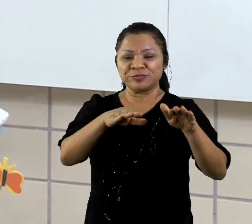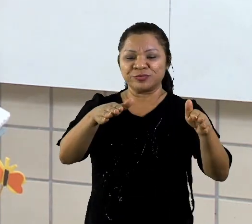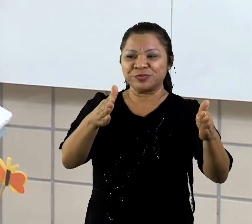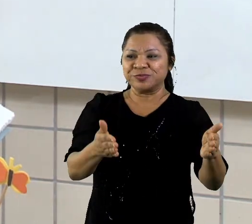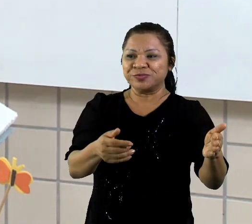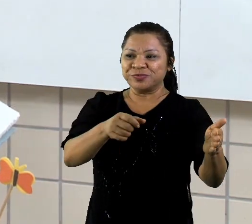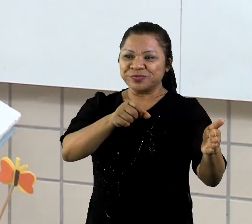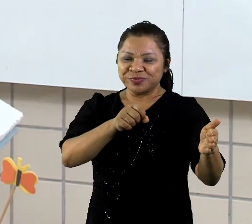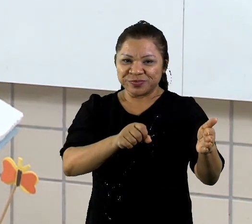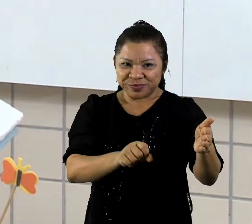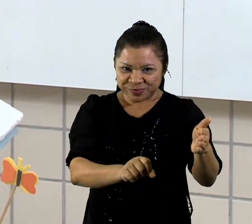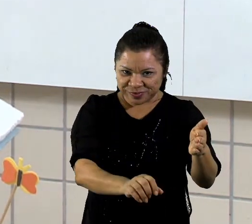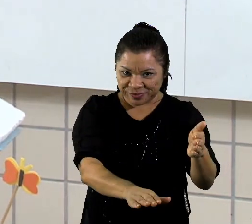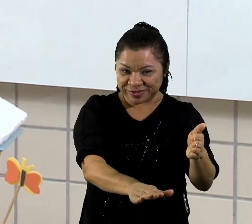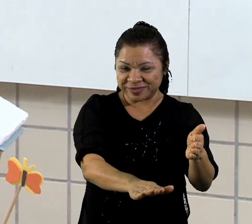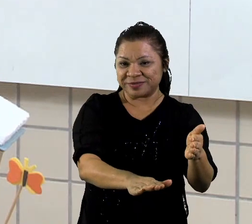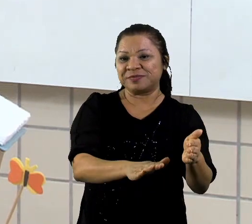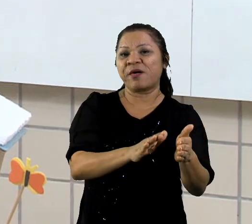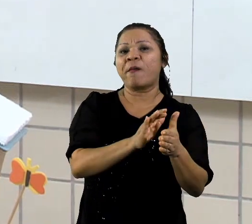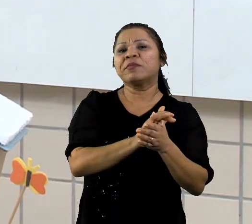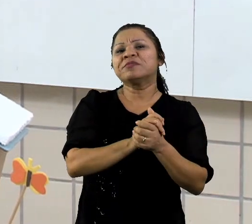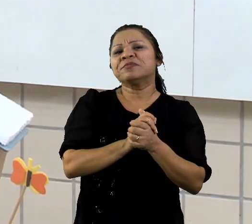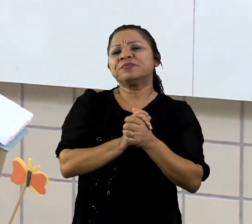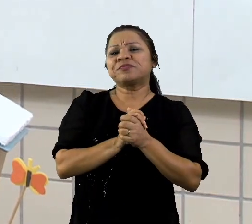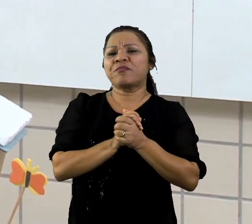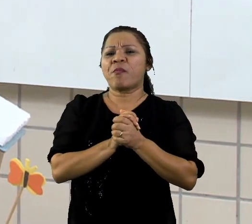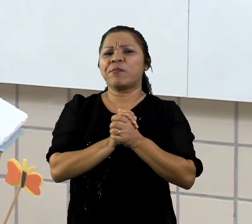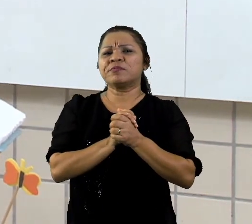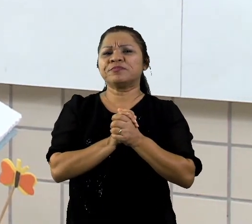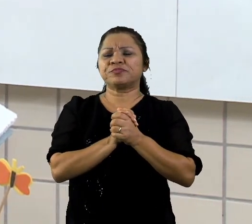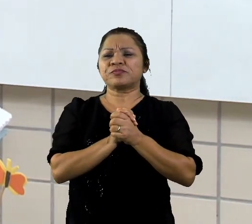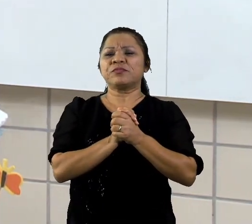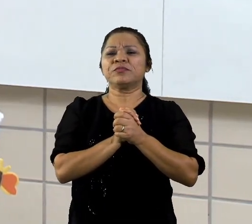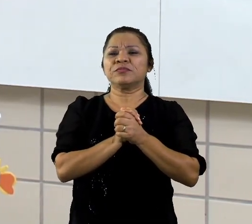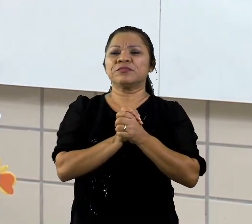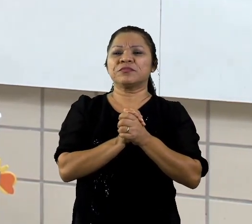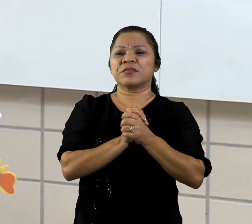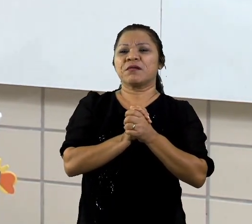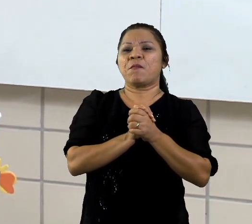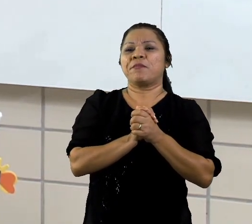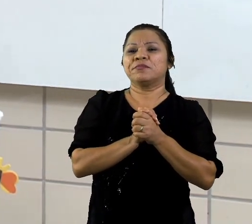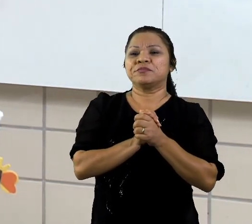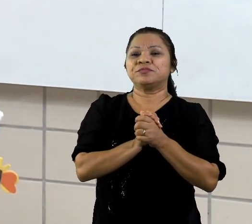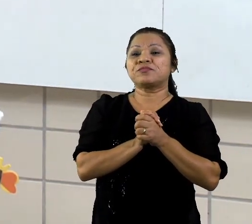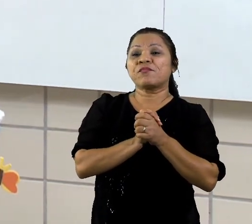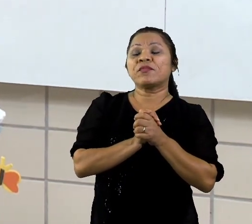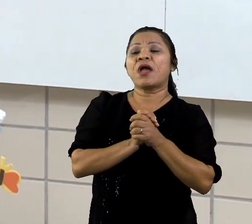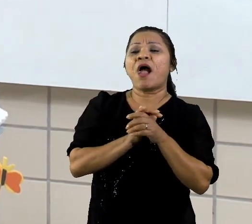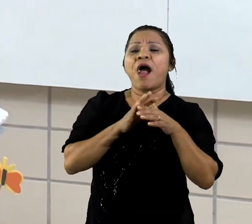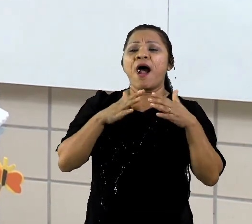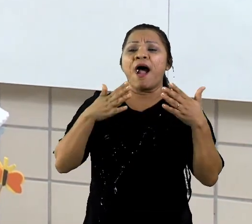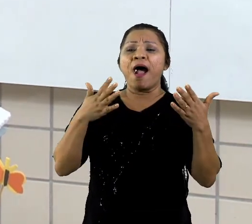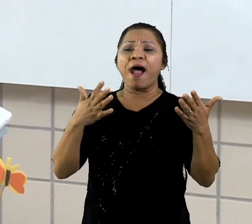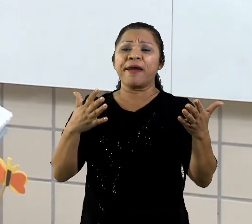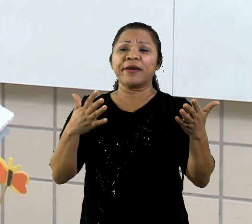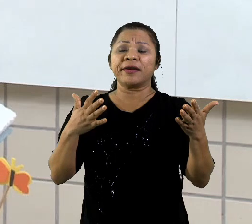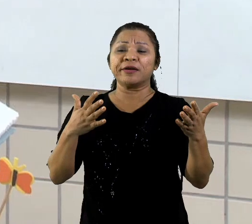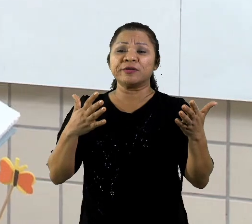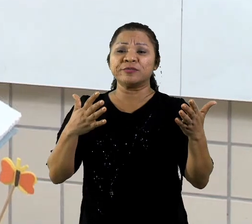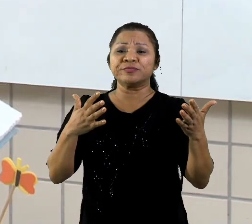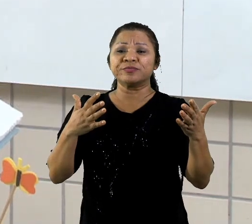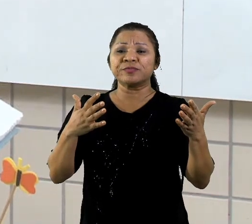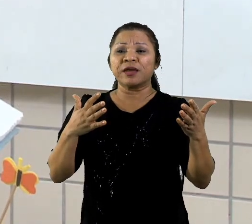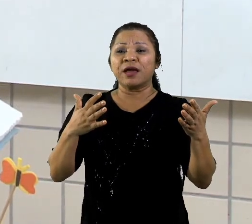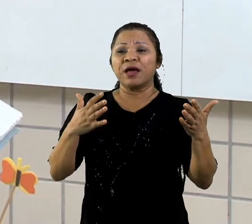mesa. O que eu vou colocar do meu lado esquerdo da mesa? O que eu vou colocar?